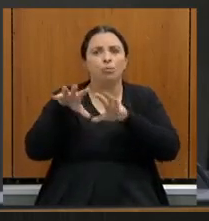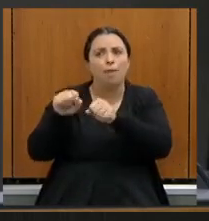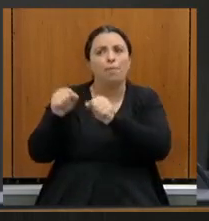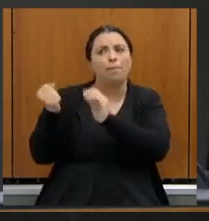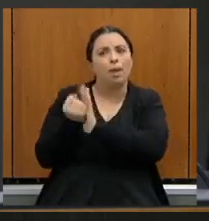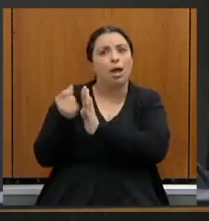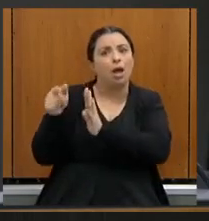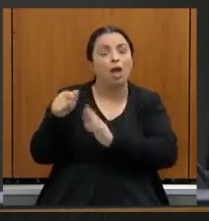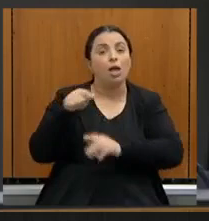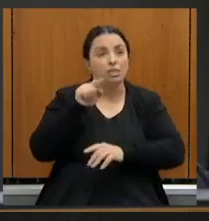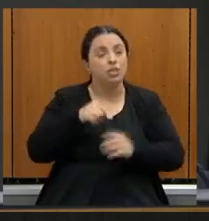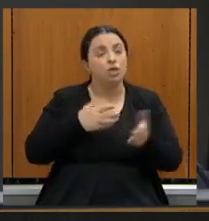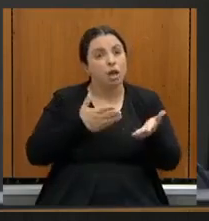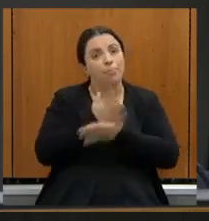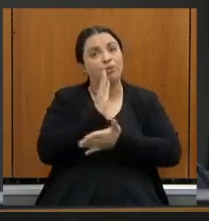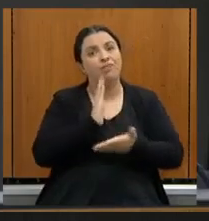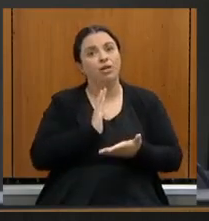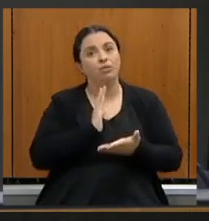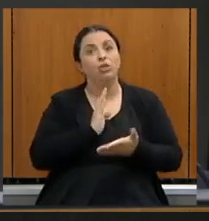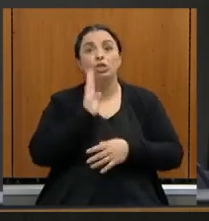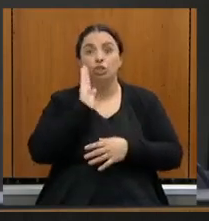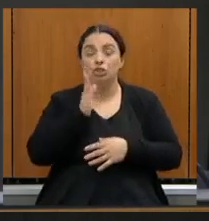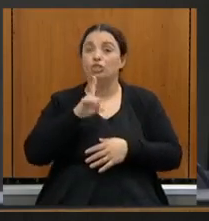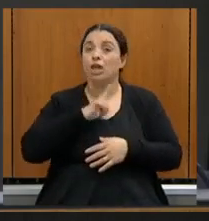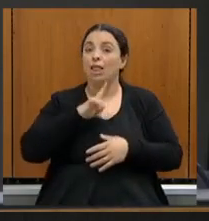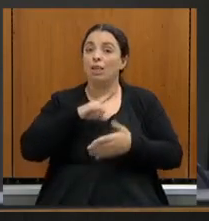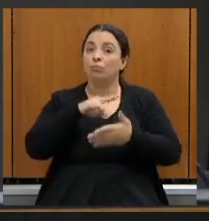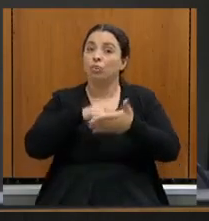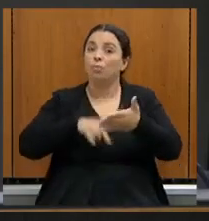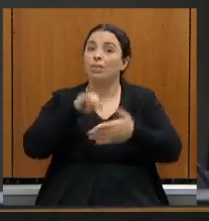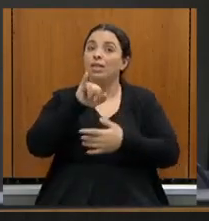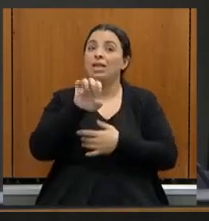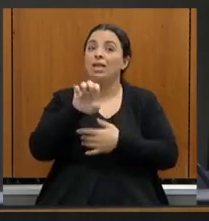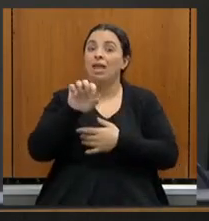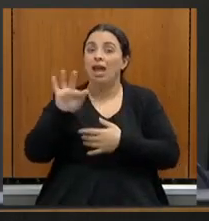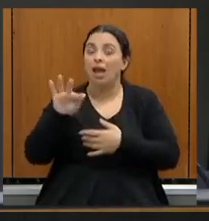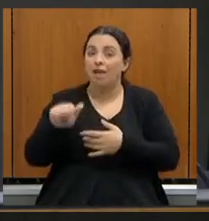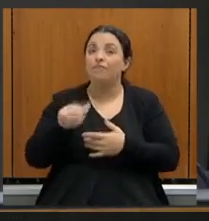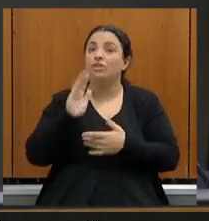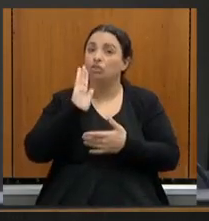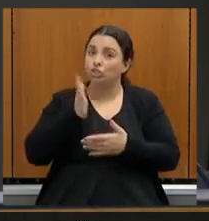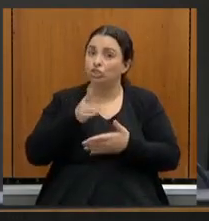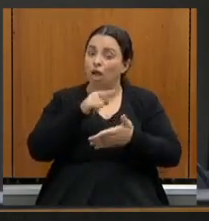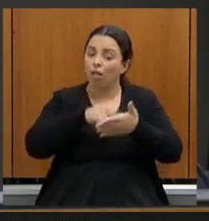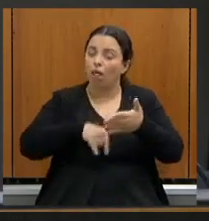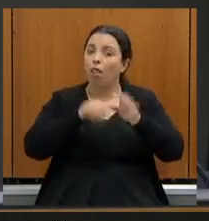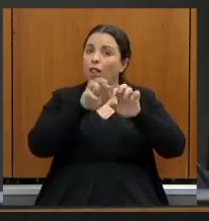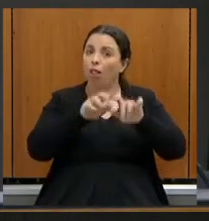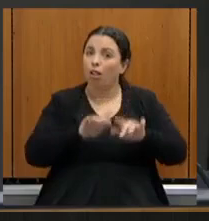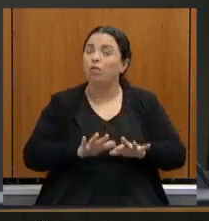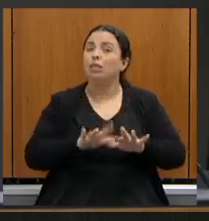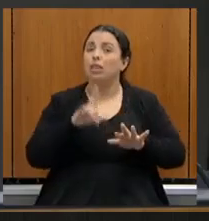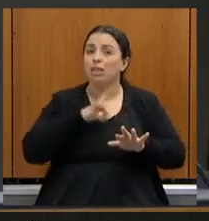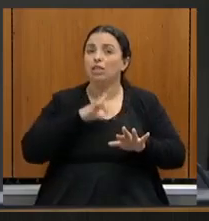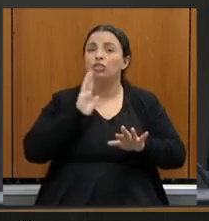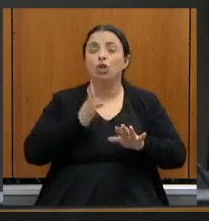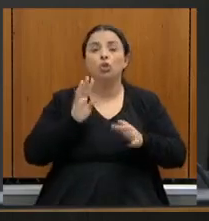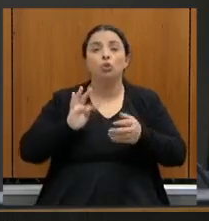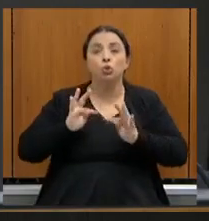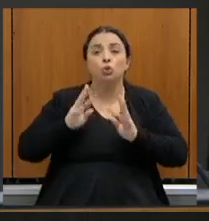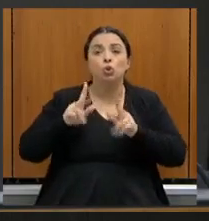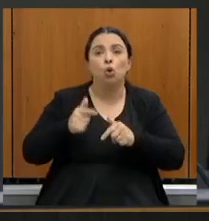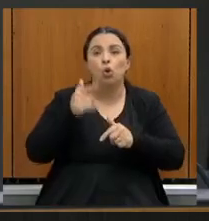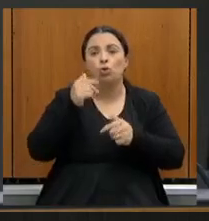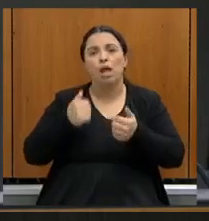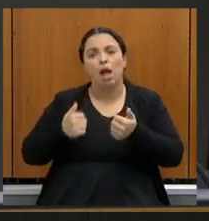conforme o dossiê já apresentado pelo IEFA que ele contempla todos os movimentos que estão nessa luta